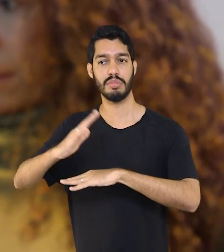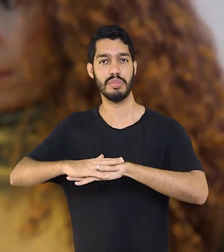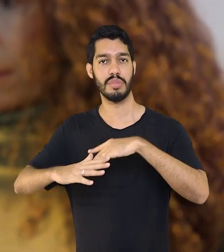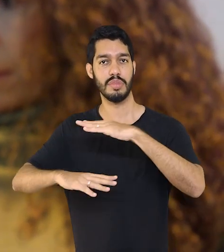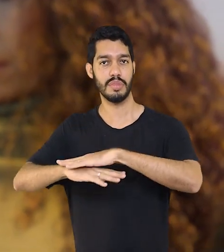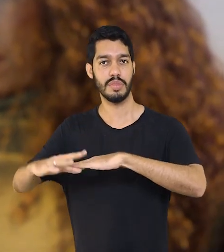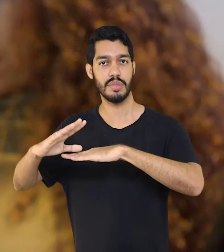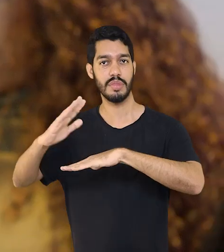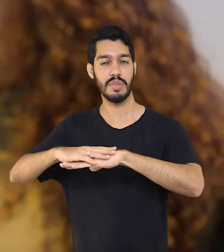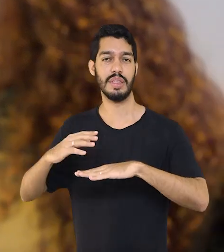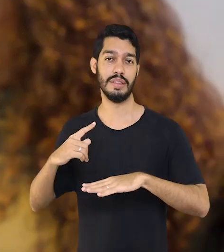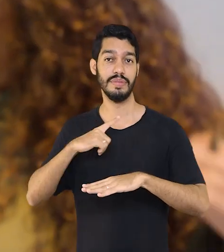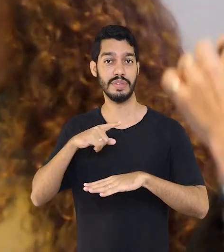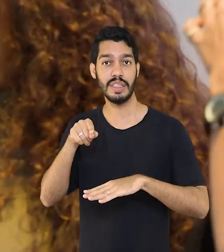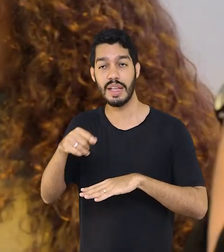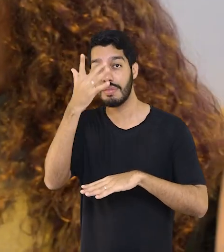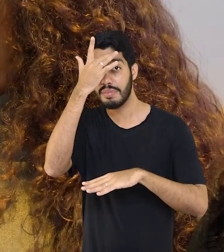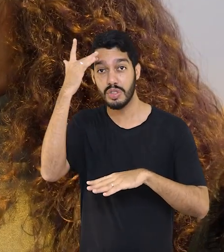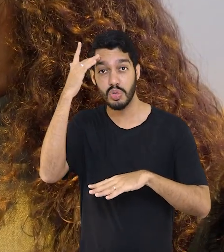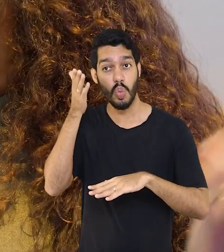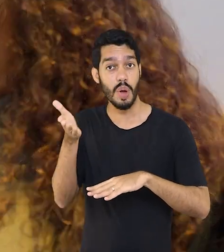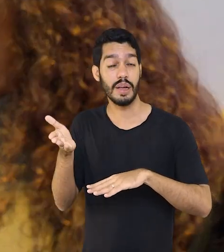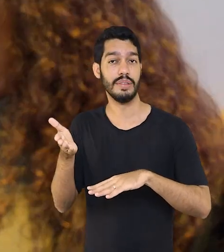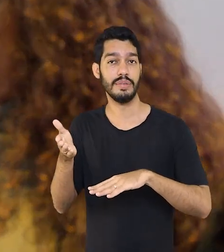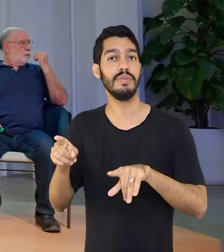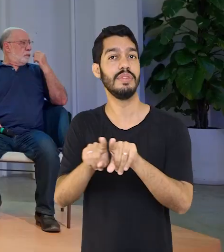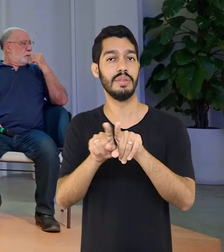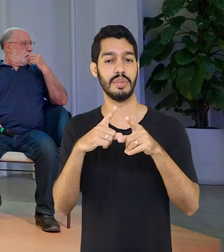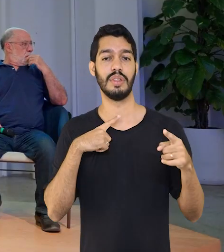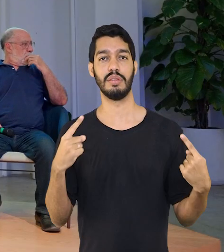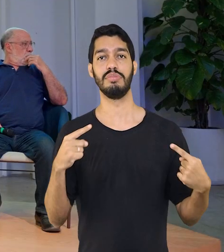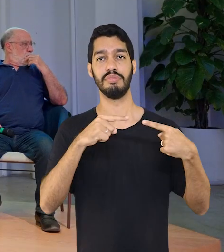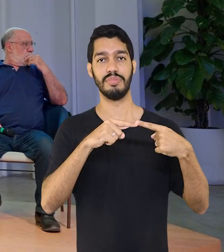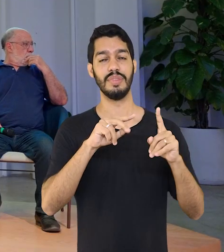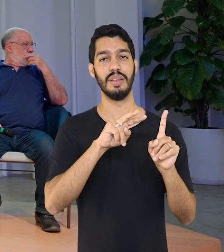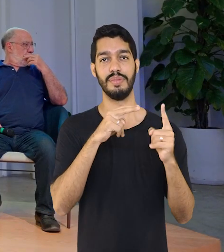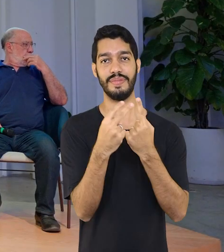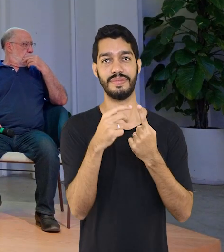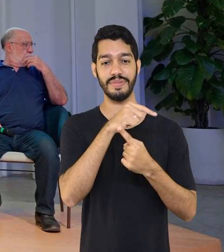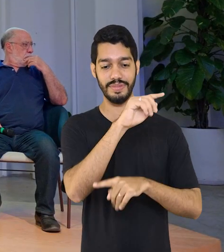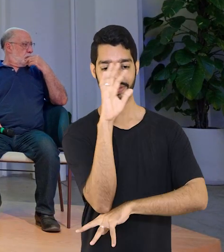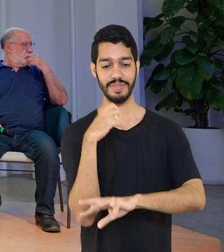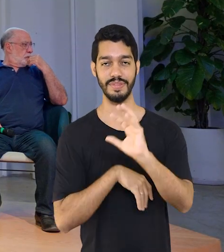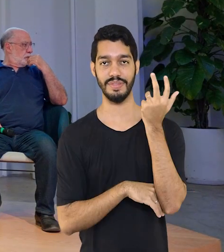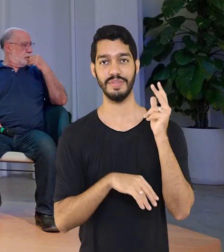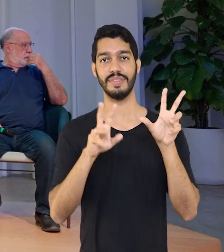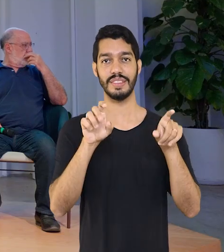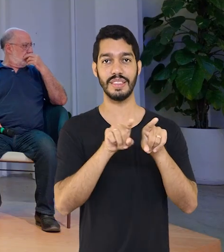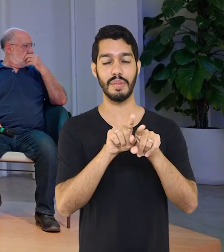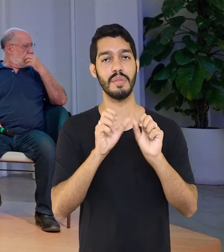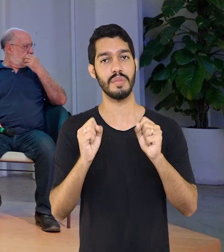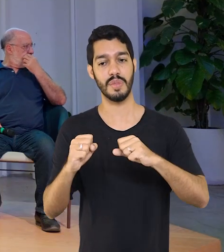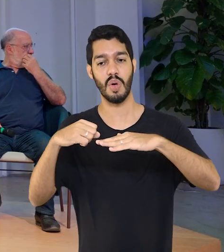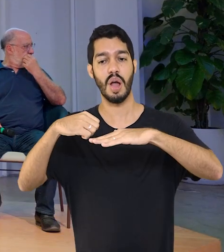social, porque você vê cachorro, urubu e pessoas competindo pelo lixo que chega, e do ponto de vista, claro, ambiental, pelo tanto de carbono que é emitido e contaminação